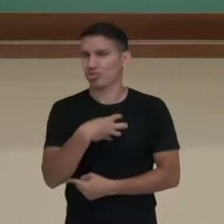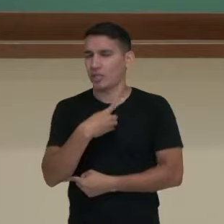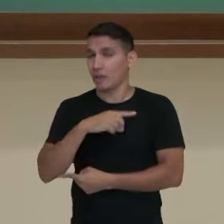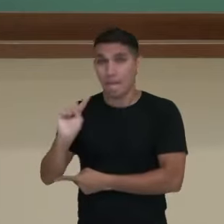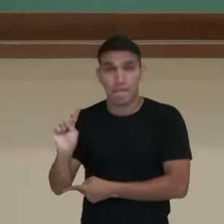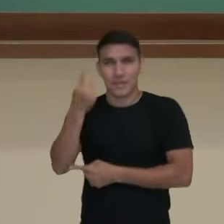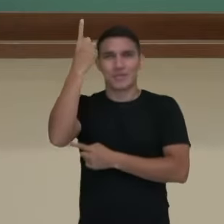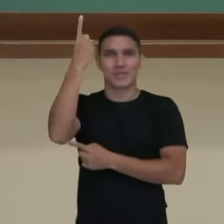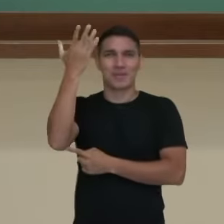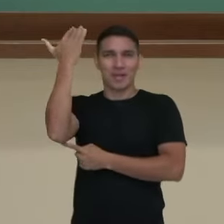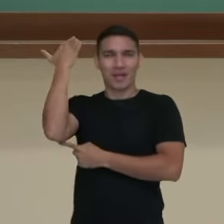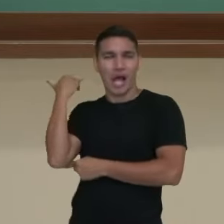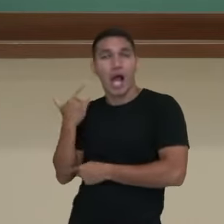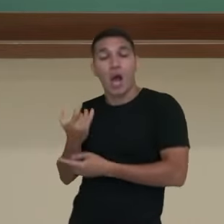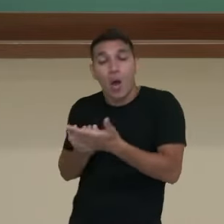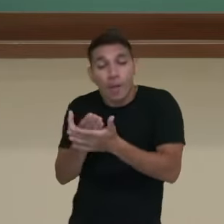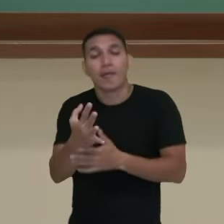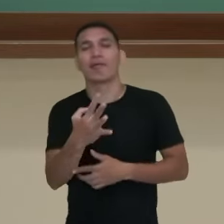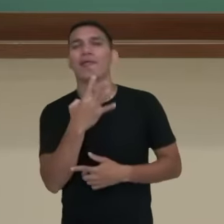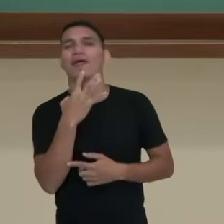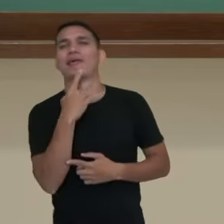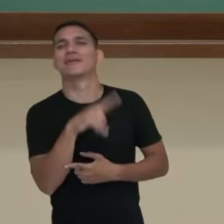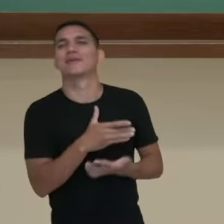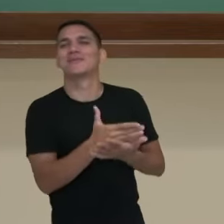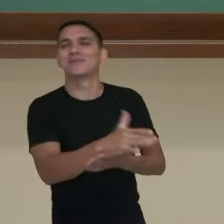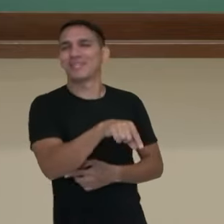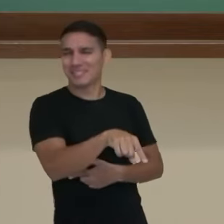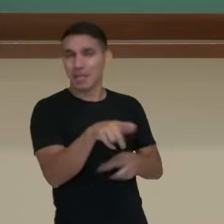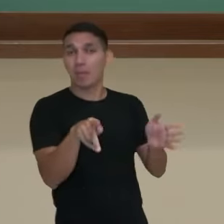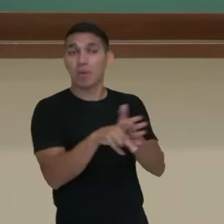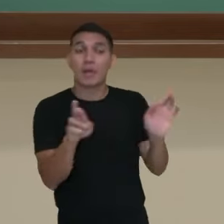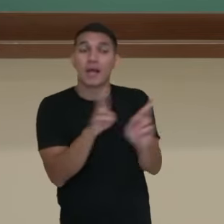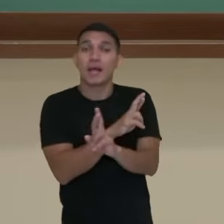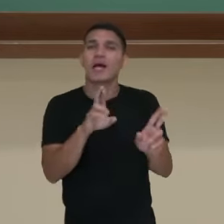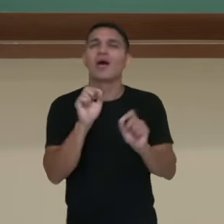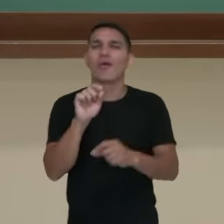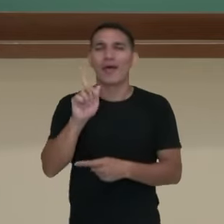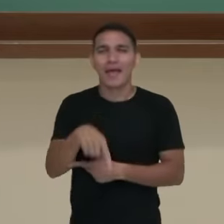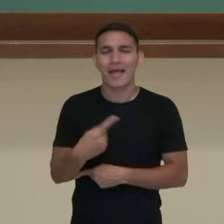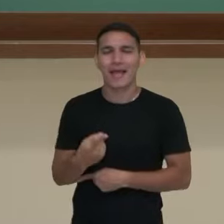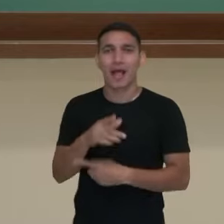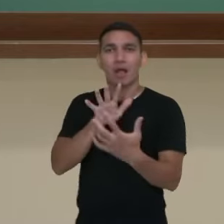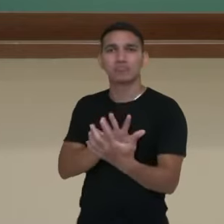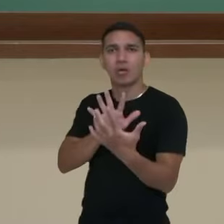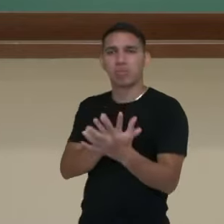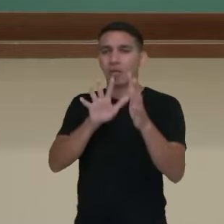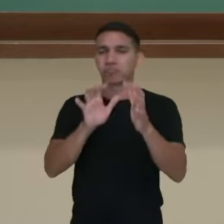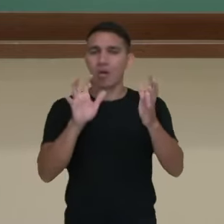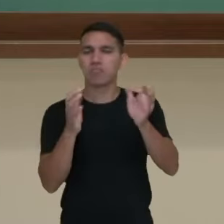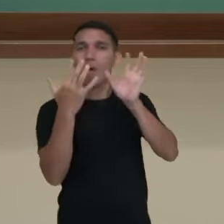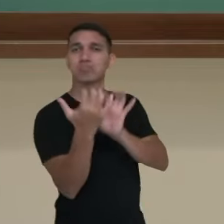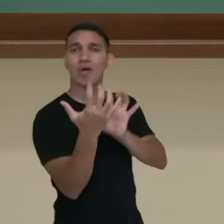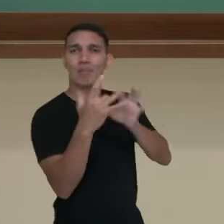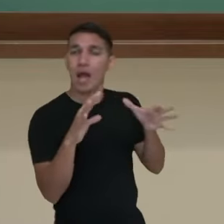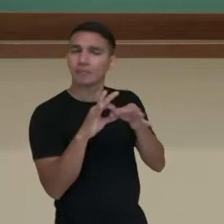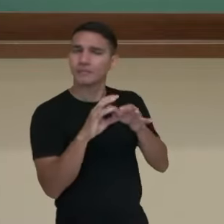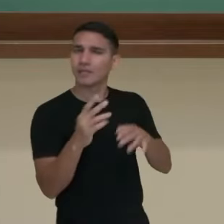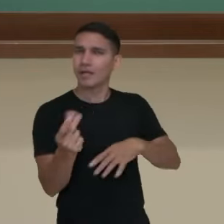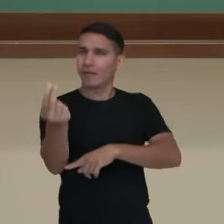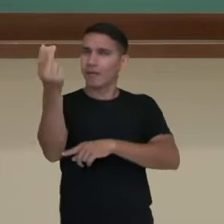de dança conhecida. Elas estão relacionadas ainda àquelas danças pré-históricas e nós